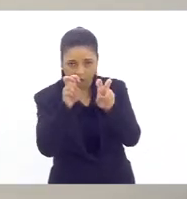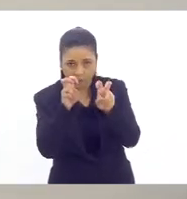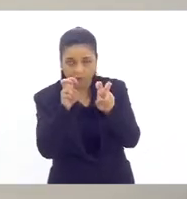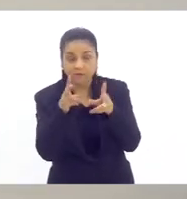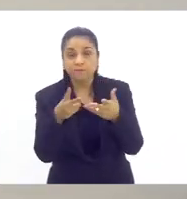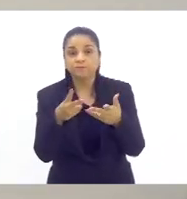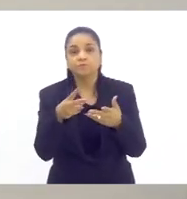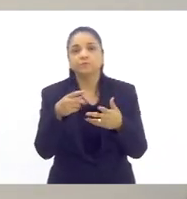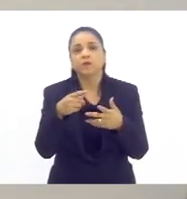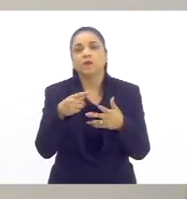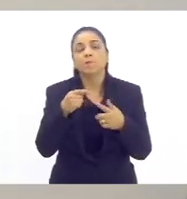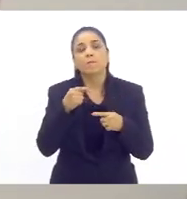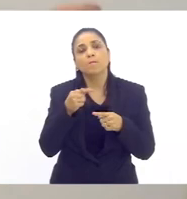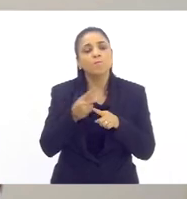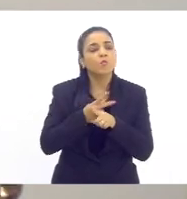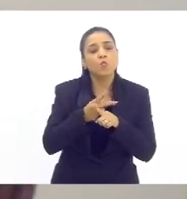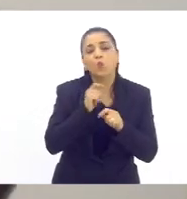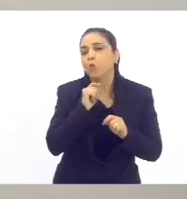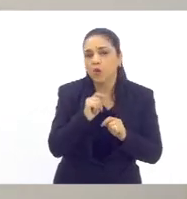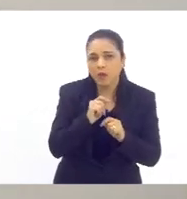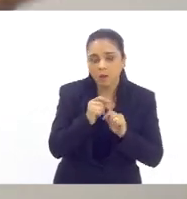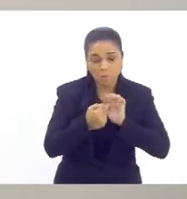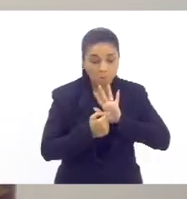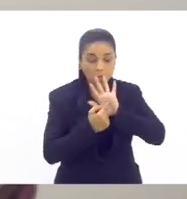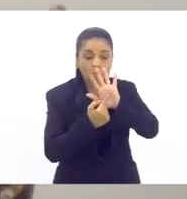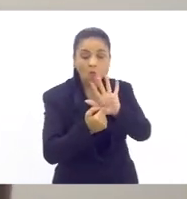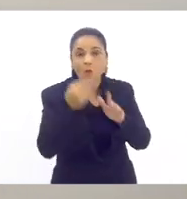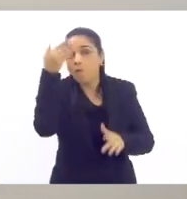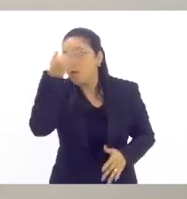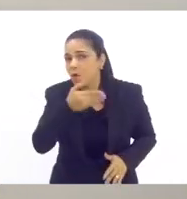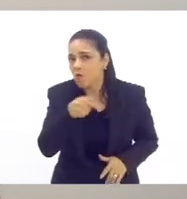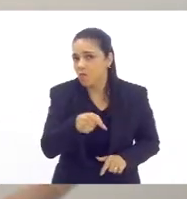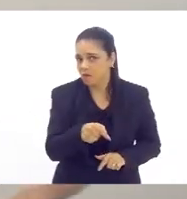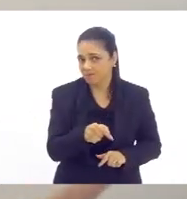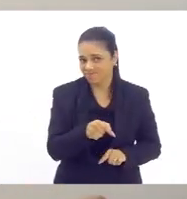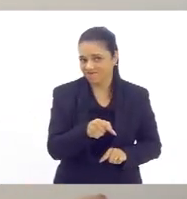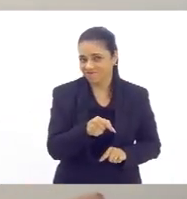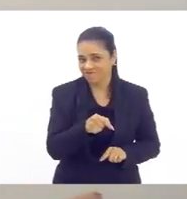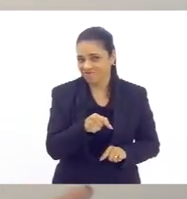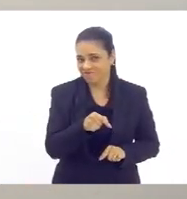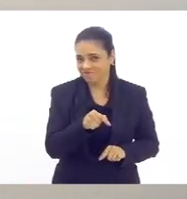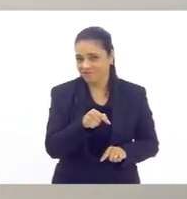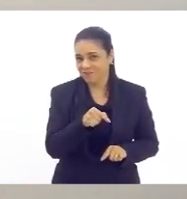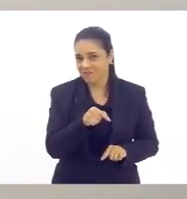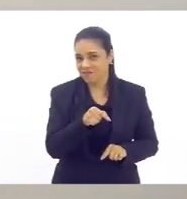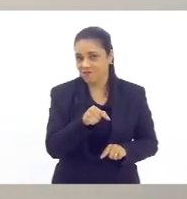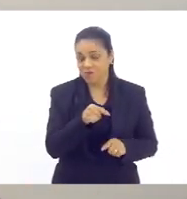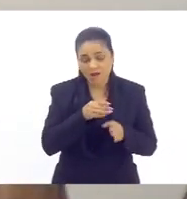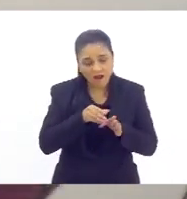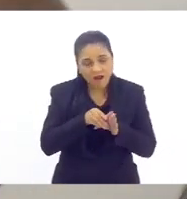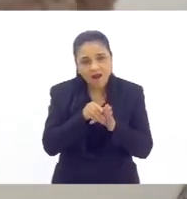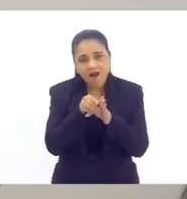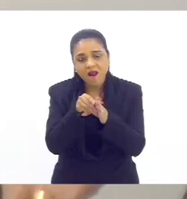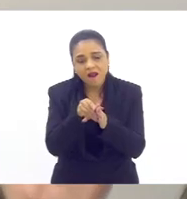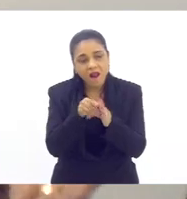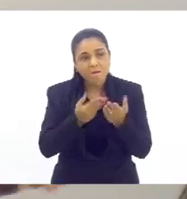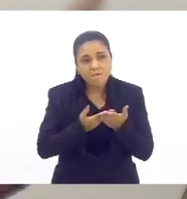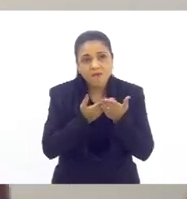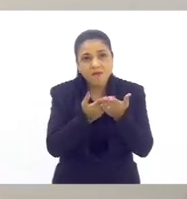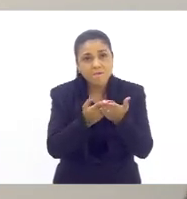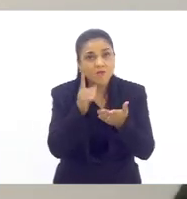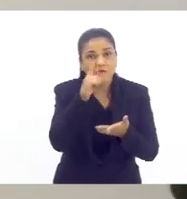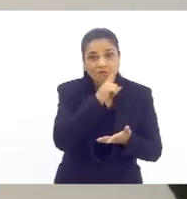pelo menos eh mostrar provar né de quem está vendo um encaminhamento equivocado